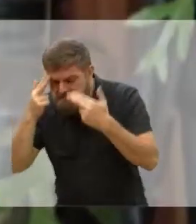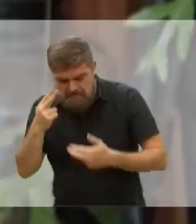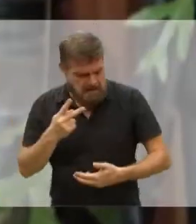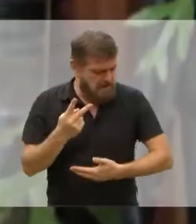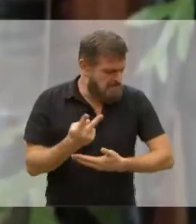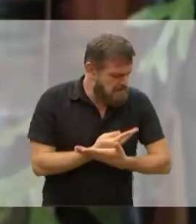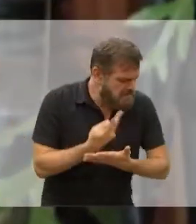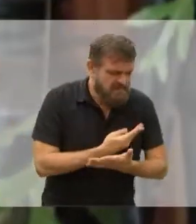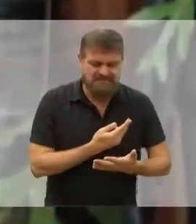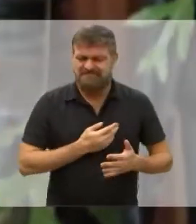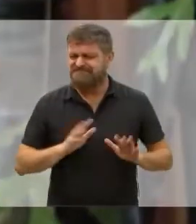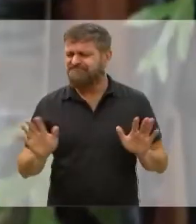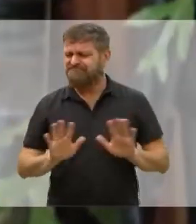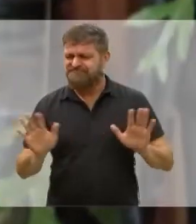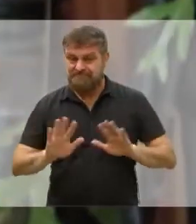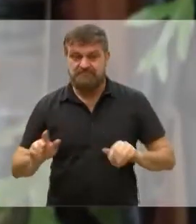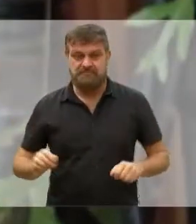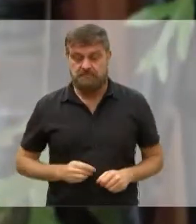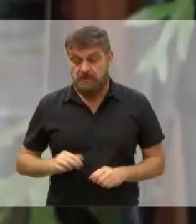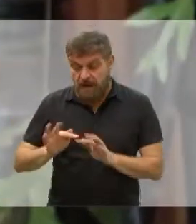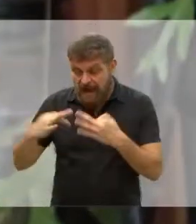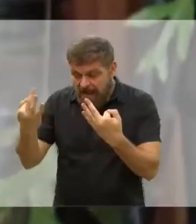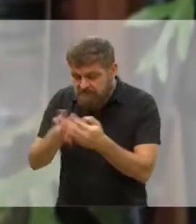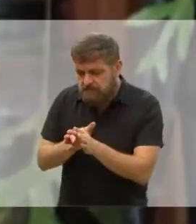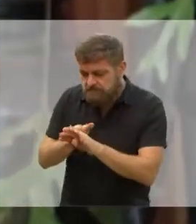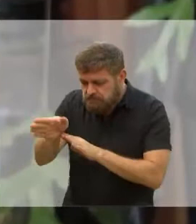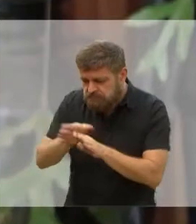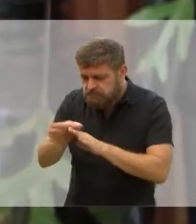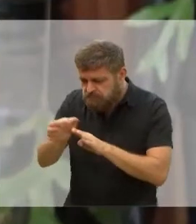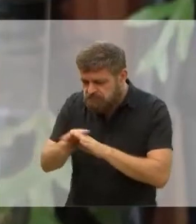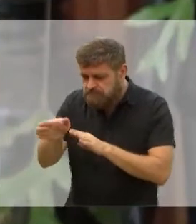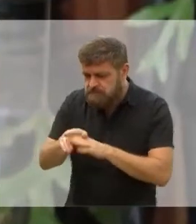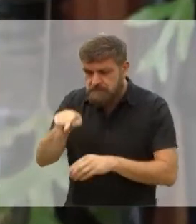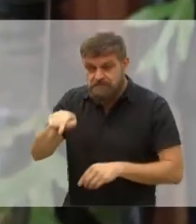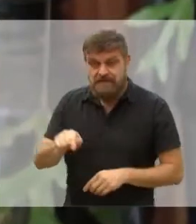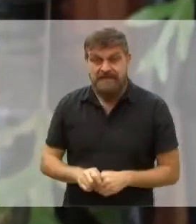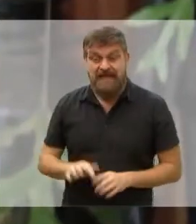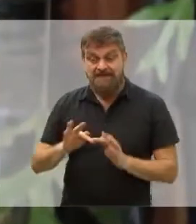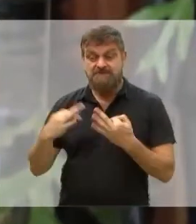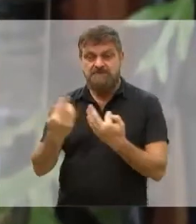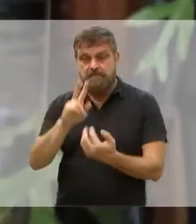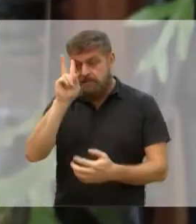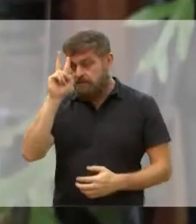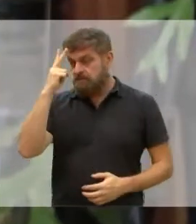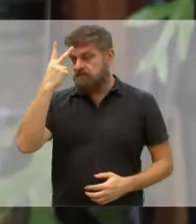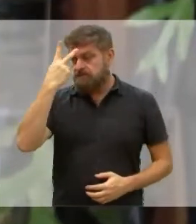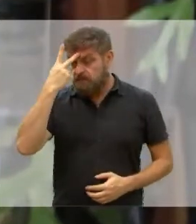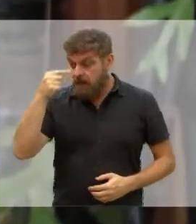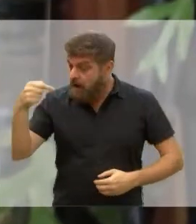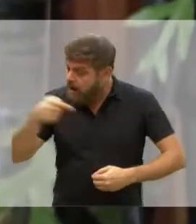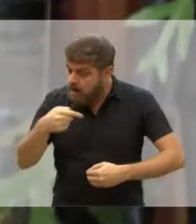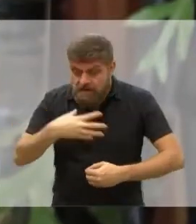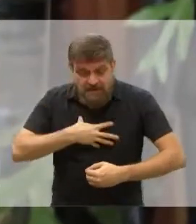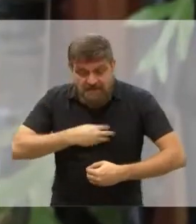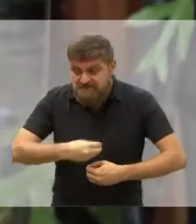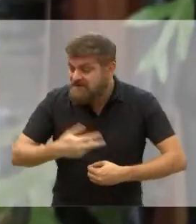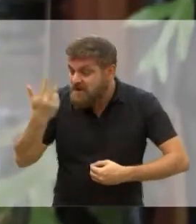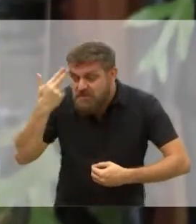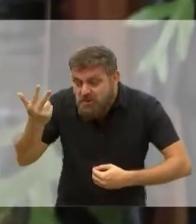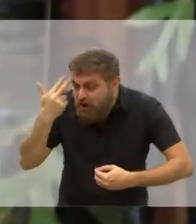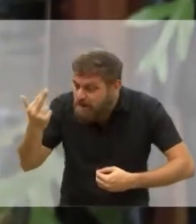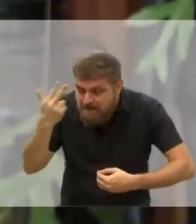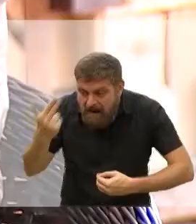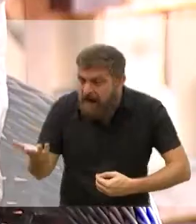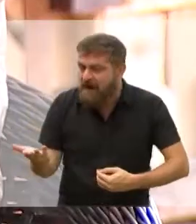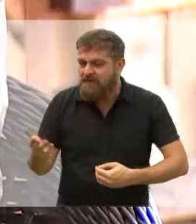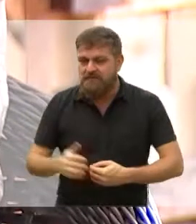anormal. Então, quando você trabalha essa questão com a família, quando você consegue mudar esse olhar, quando você fala seu filho não é anormal, por mais que as